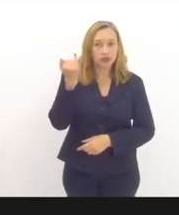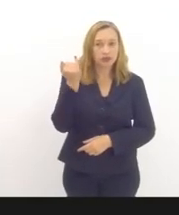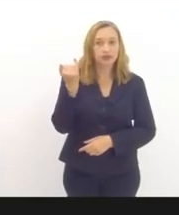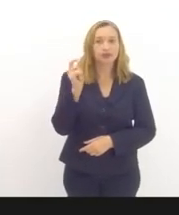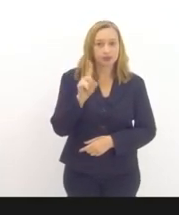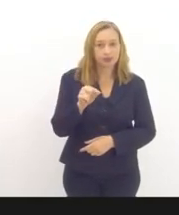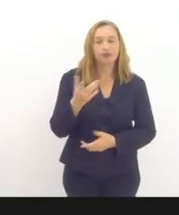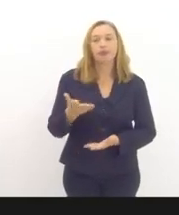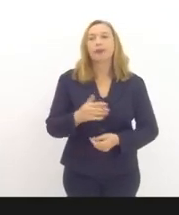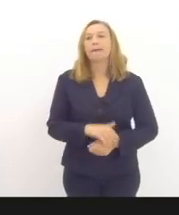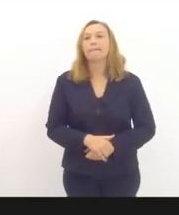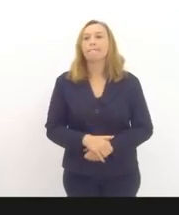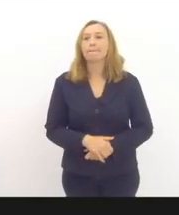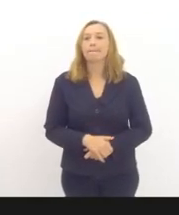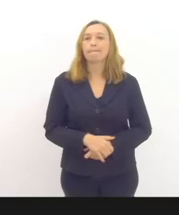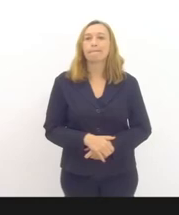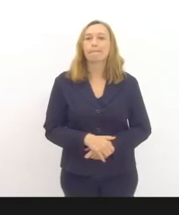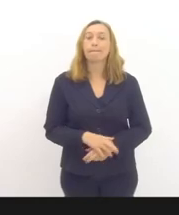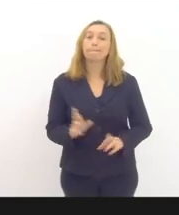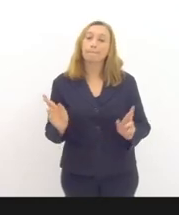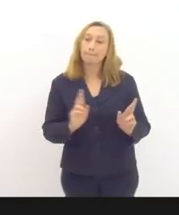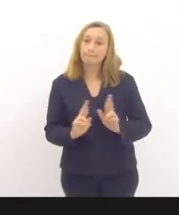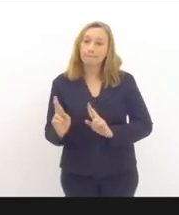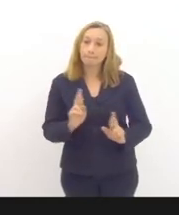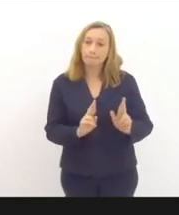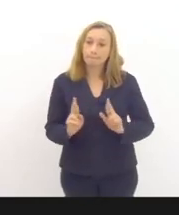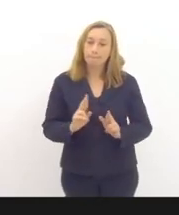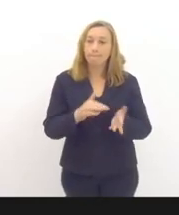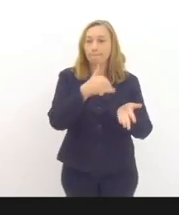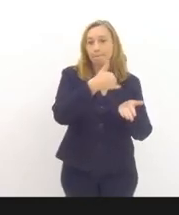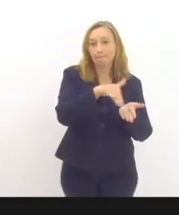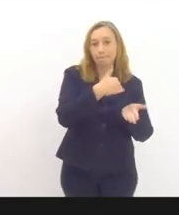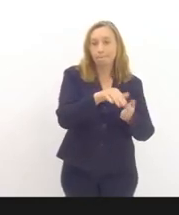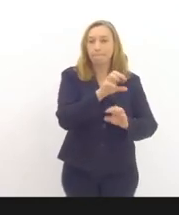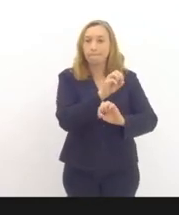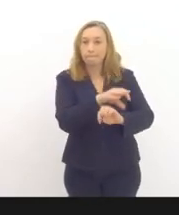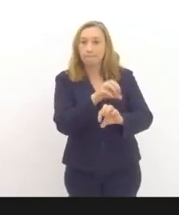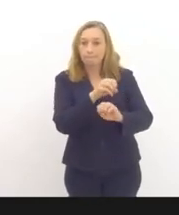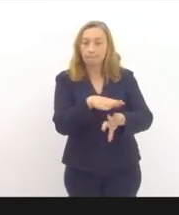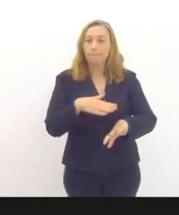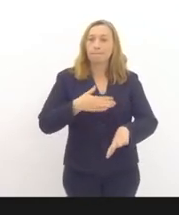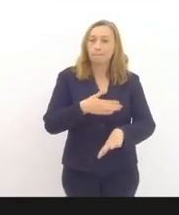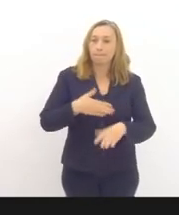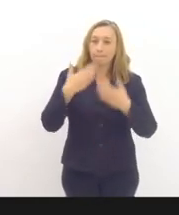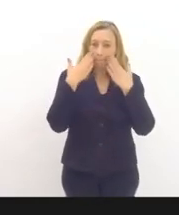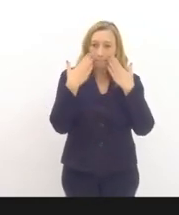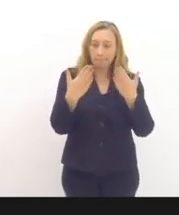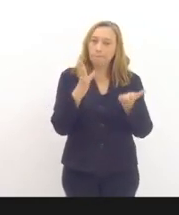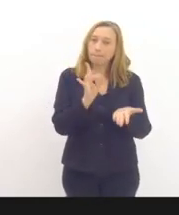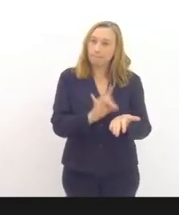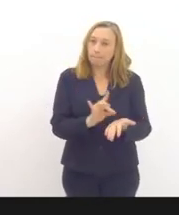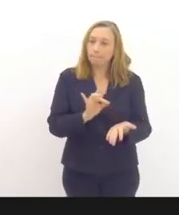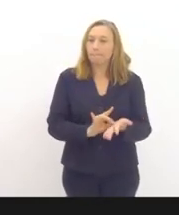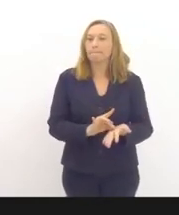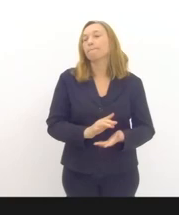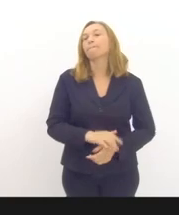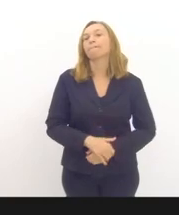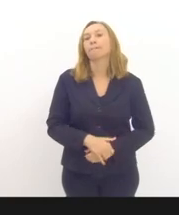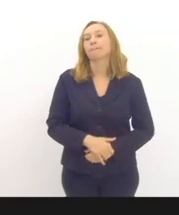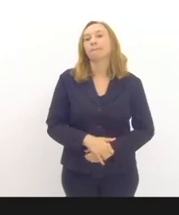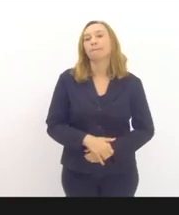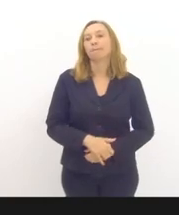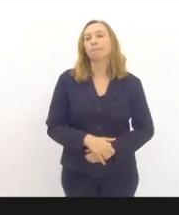né? Em relação à Secretaria de Educação, que a gente gostaria de apresentar, na verdade,